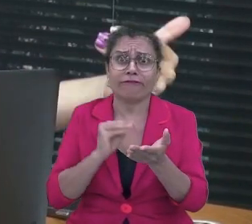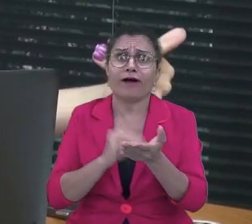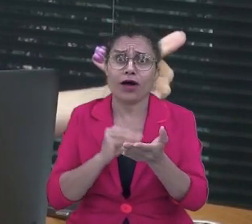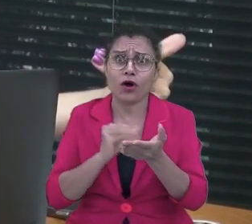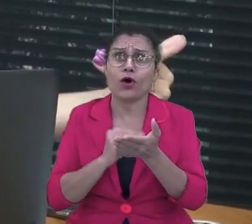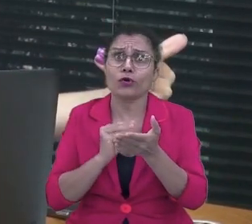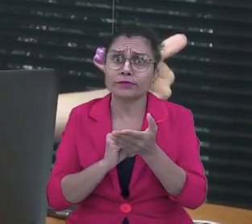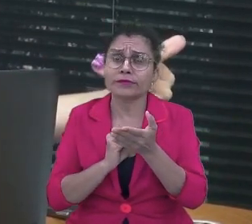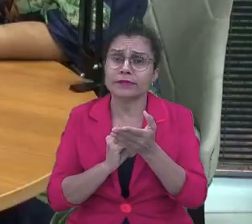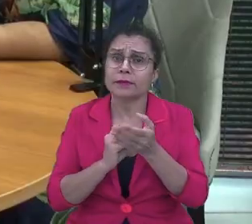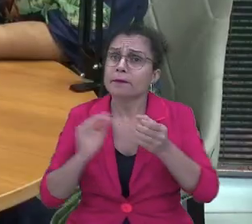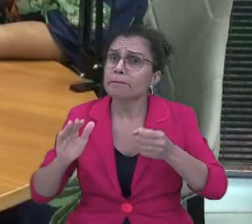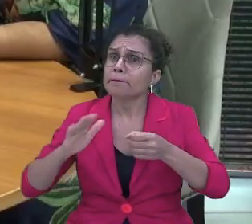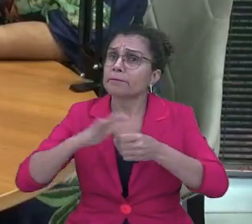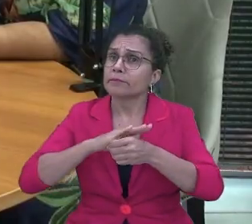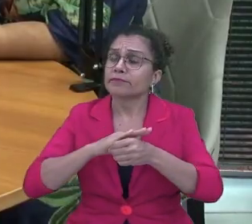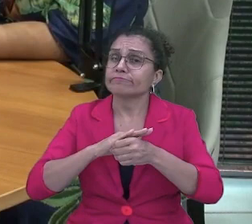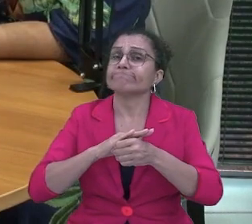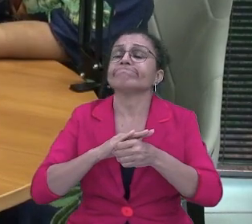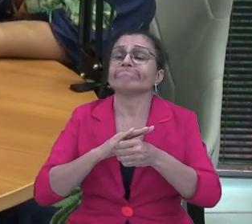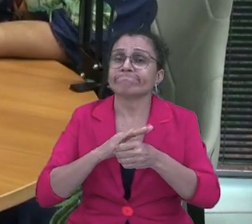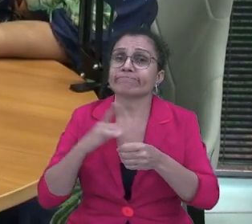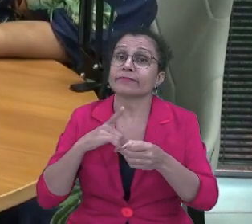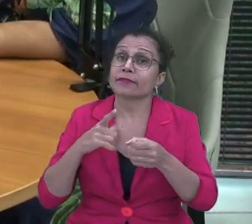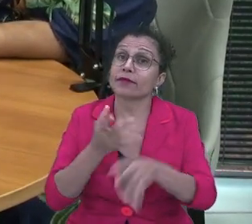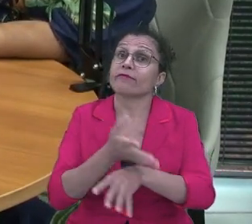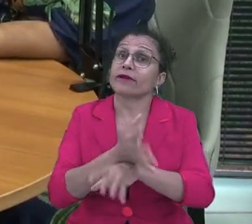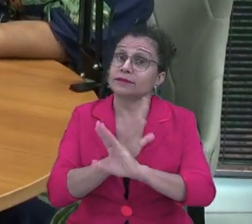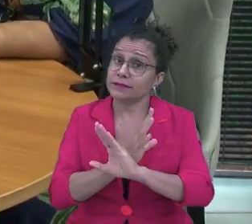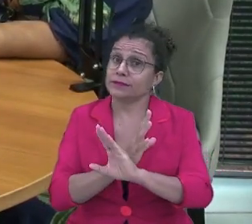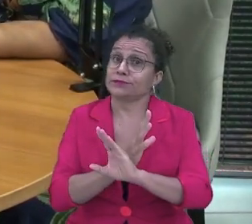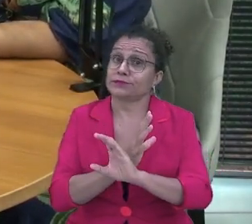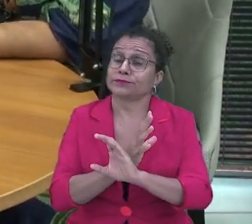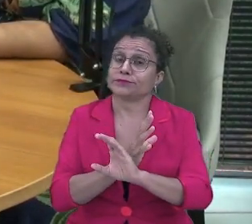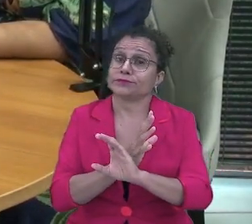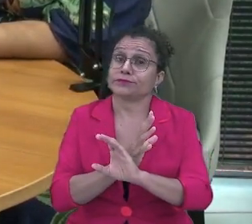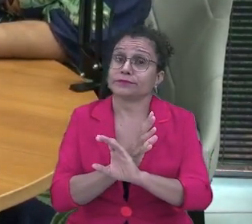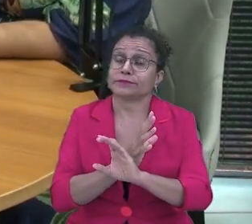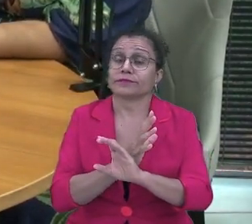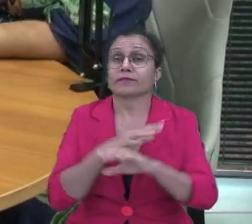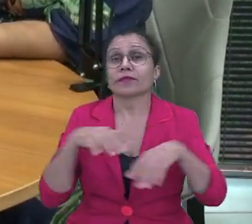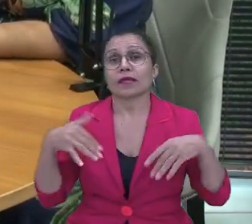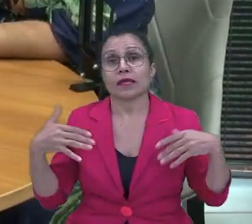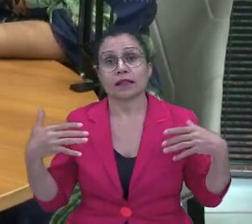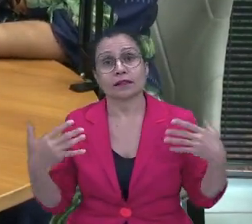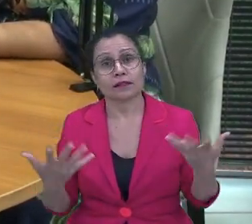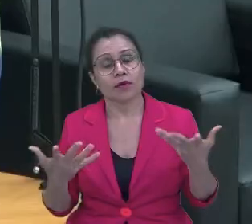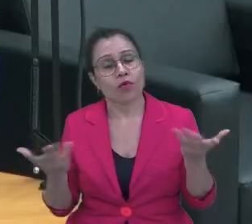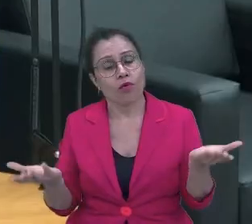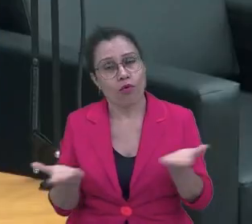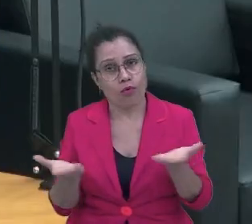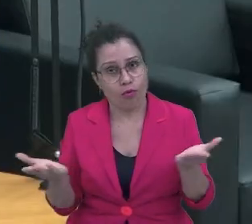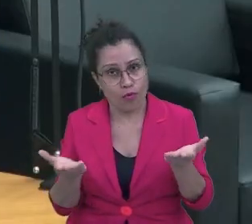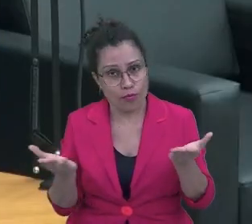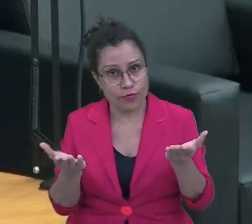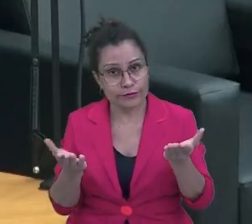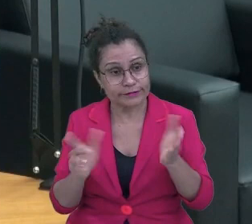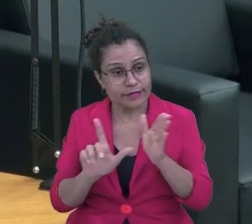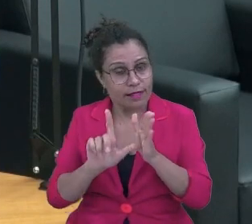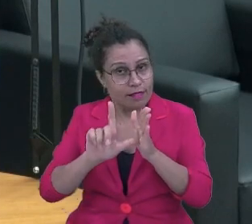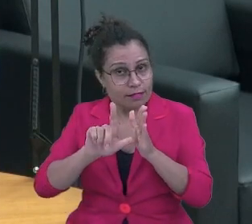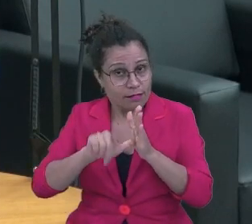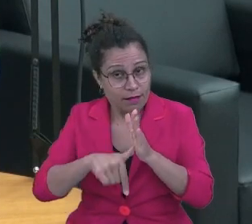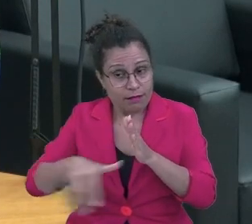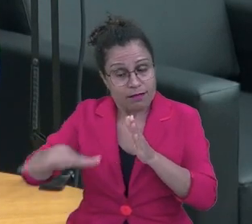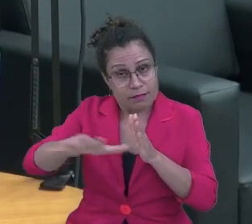aí ainda muito grande. Ainda muito grande, né, Tânia? Por quê? Assim, igual a gente volta a reforçar, tardiamente esse